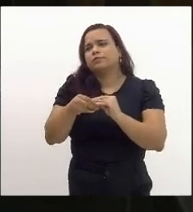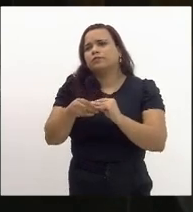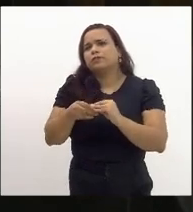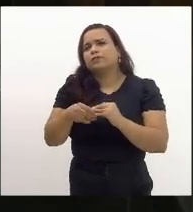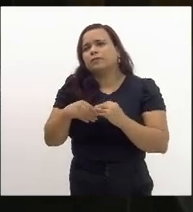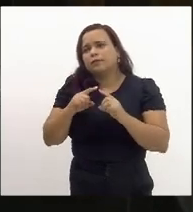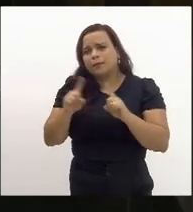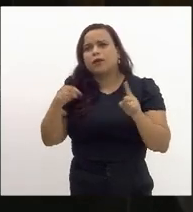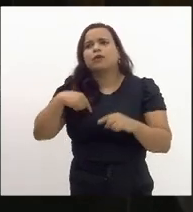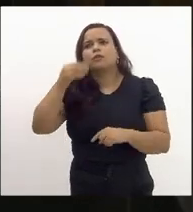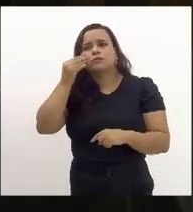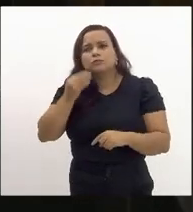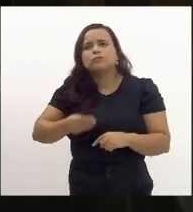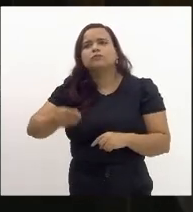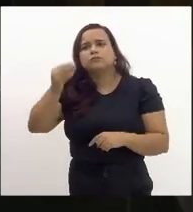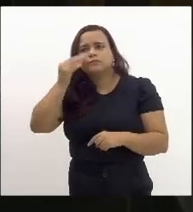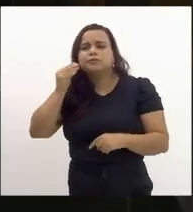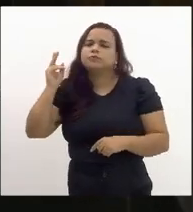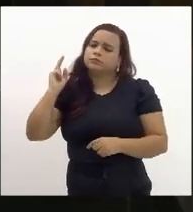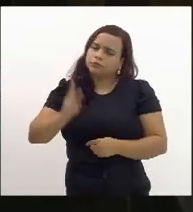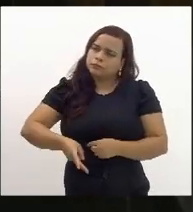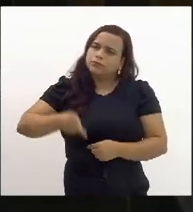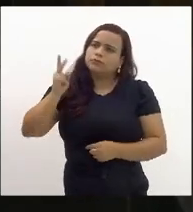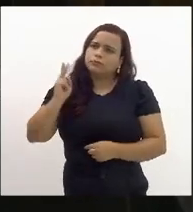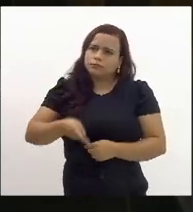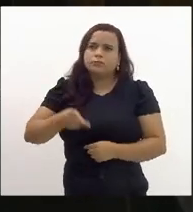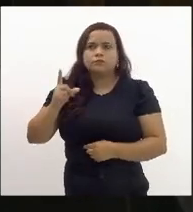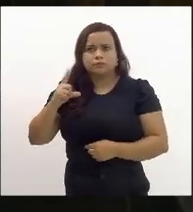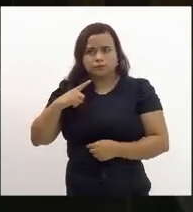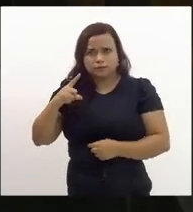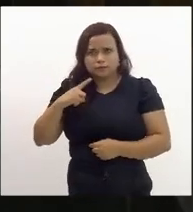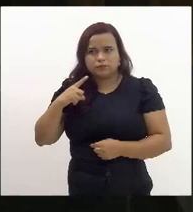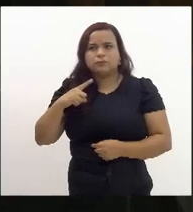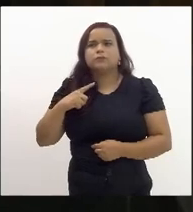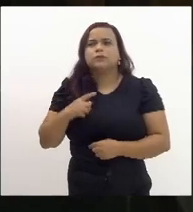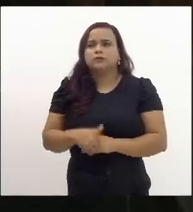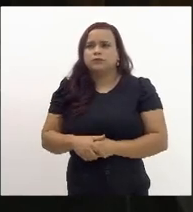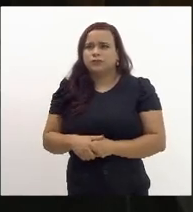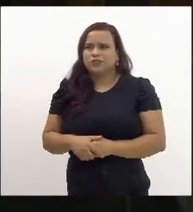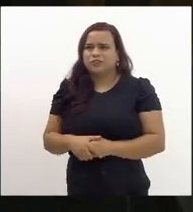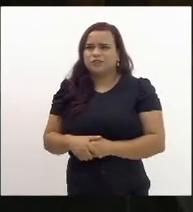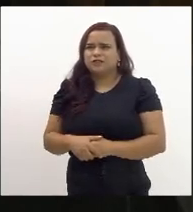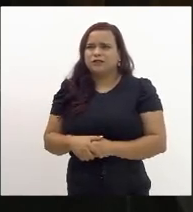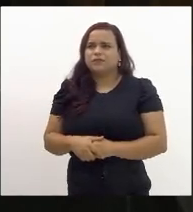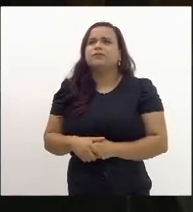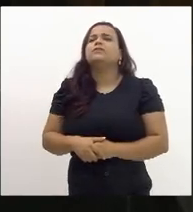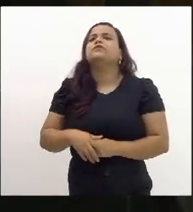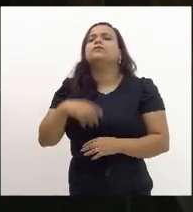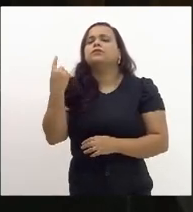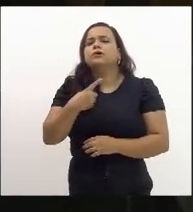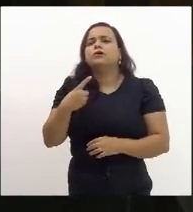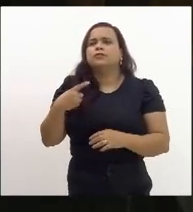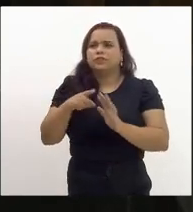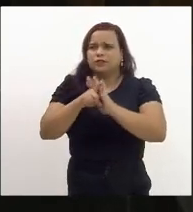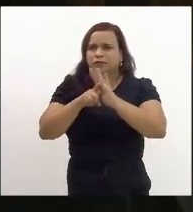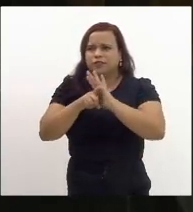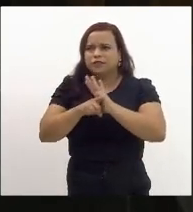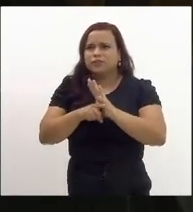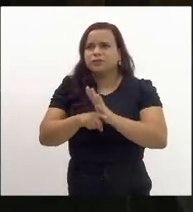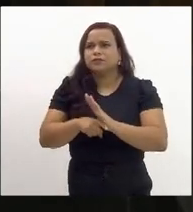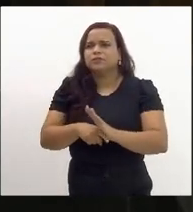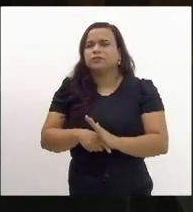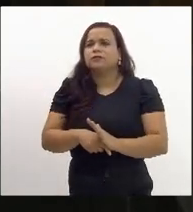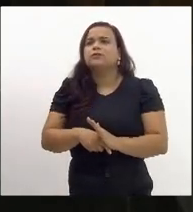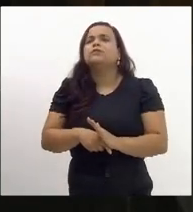eu continuo na tentativa de fazer com que a gente possa investigar a que título